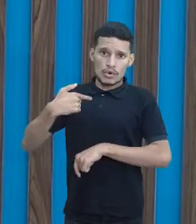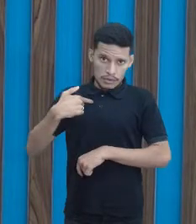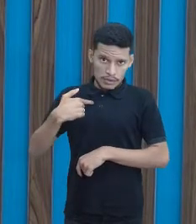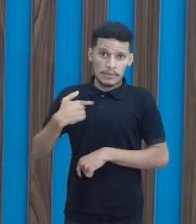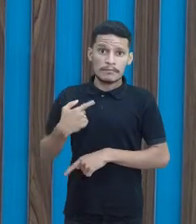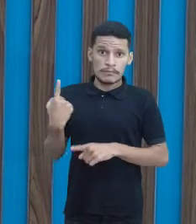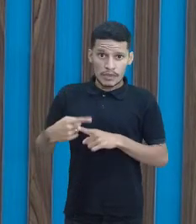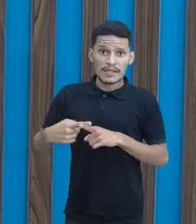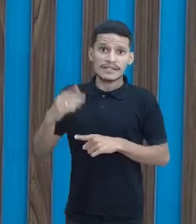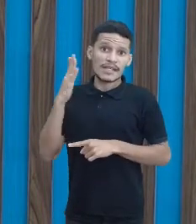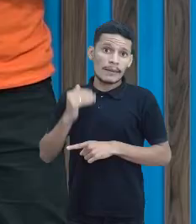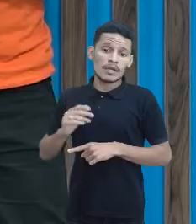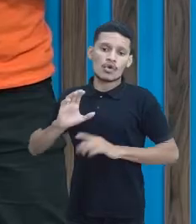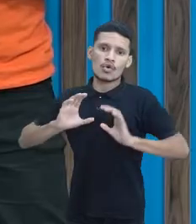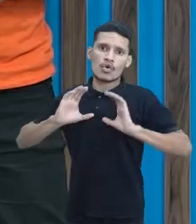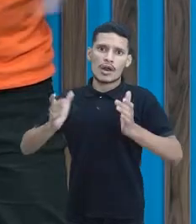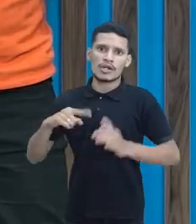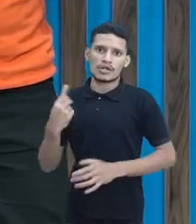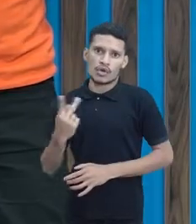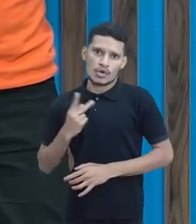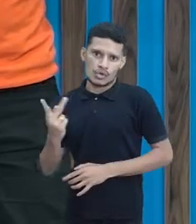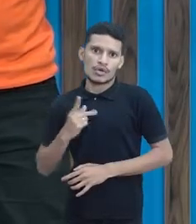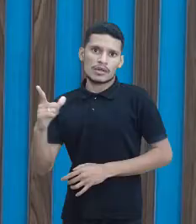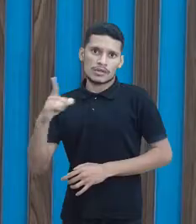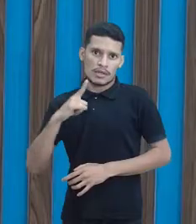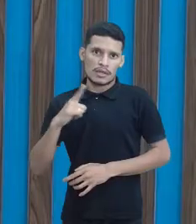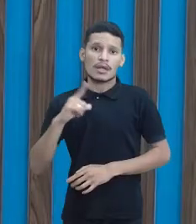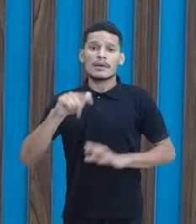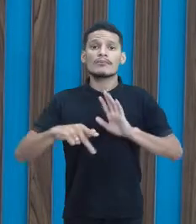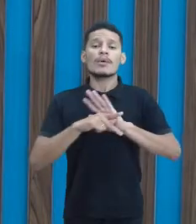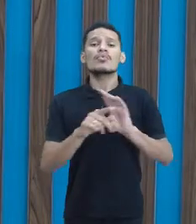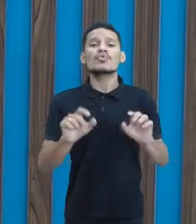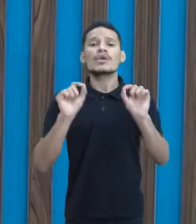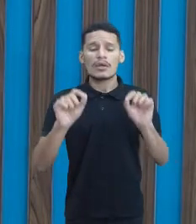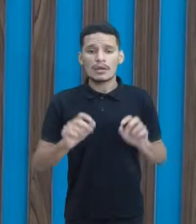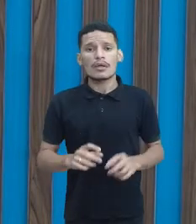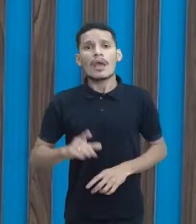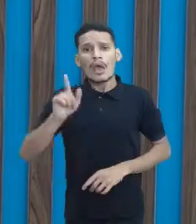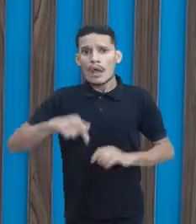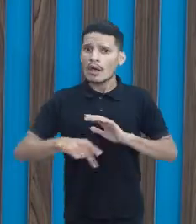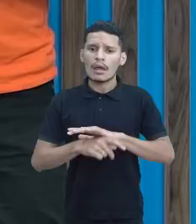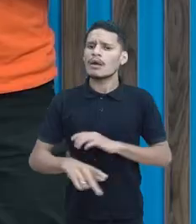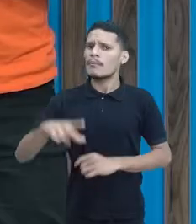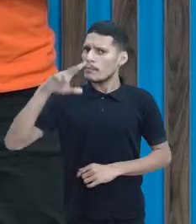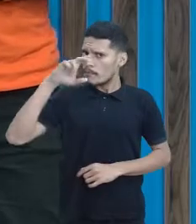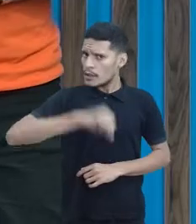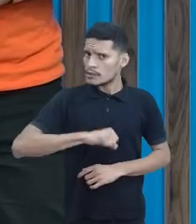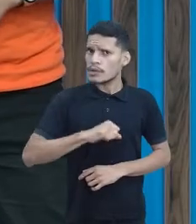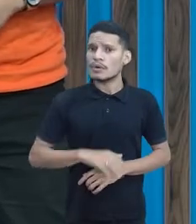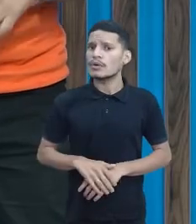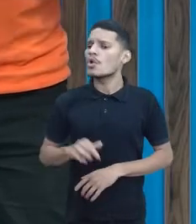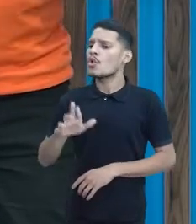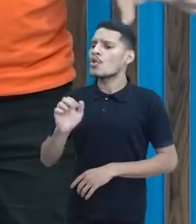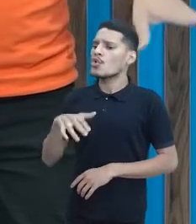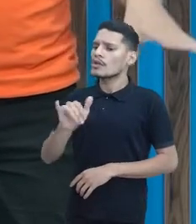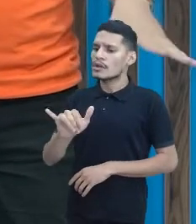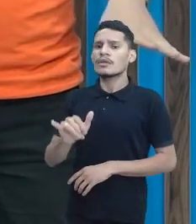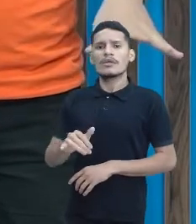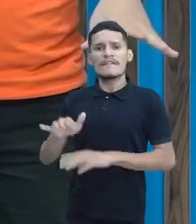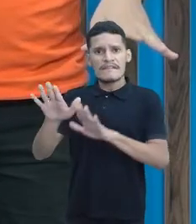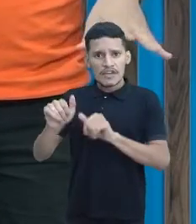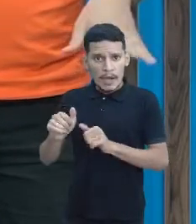tem. Uma oportunidade como essa, é que nem ele disse, sangue nos olhos, então é pressão. E ele disse, Rony, tu vem, eu disse, já estou